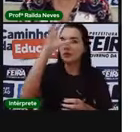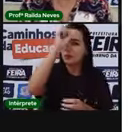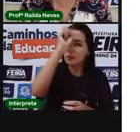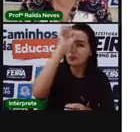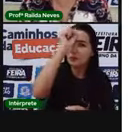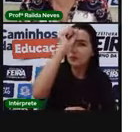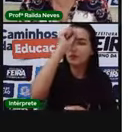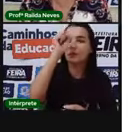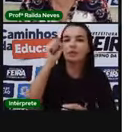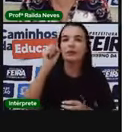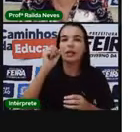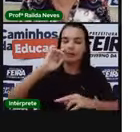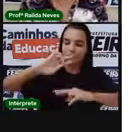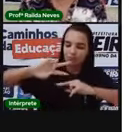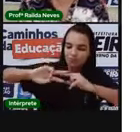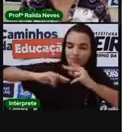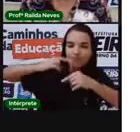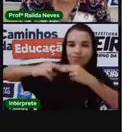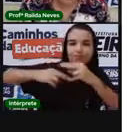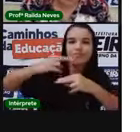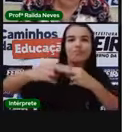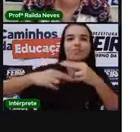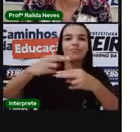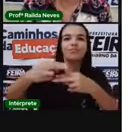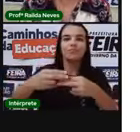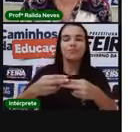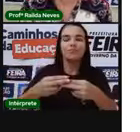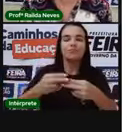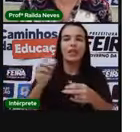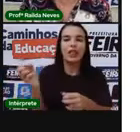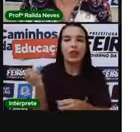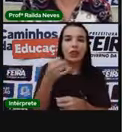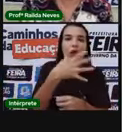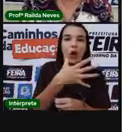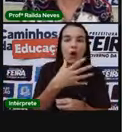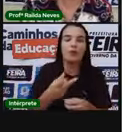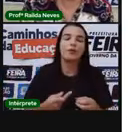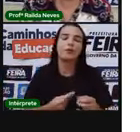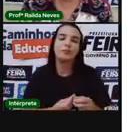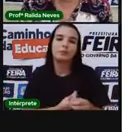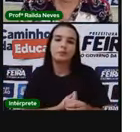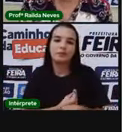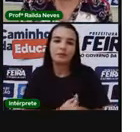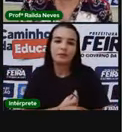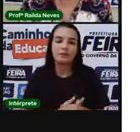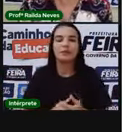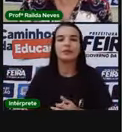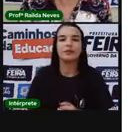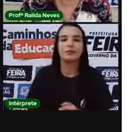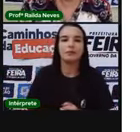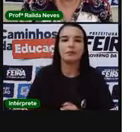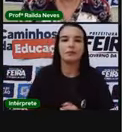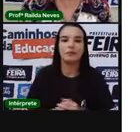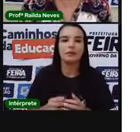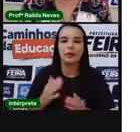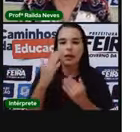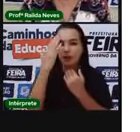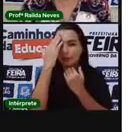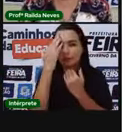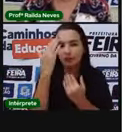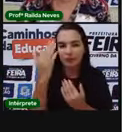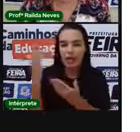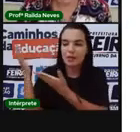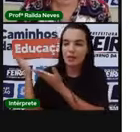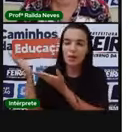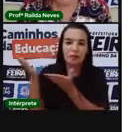de ressignificação da nossa prática pedagógica, do nosso processo de ensino e aprendizagem. Gratidão. Seja